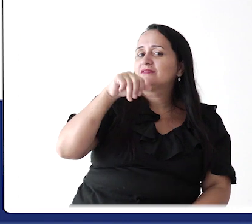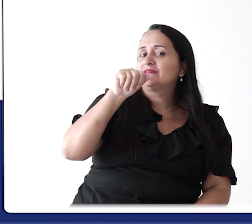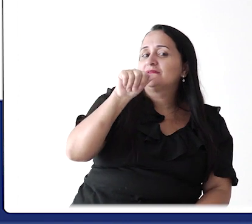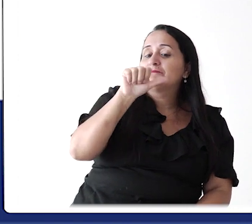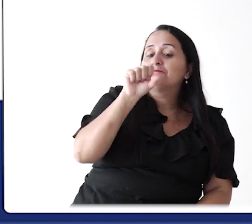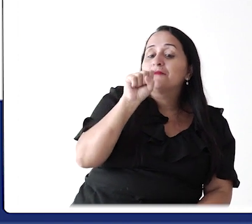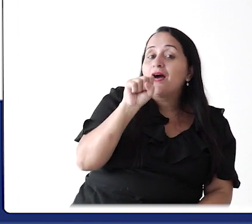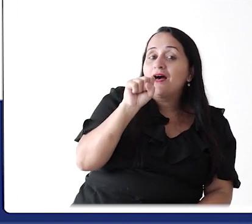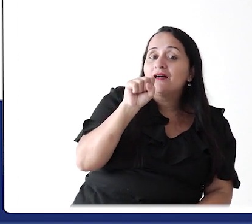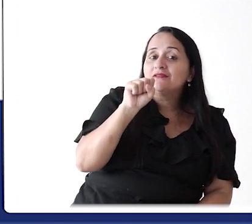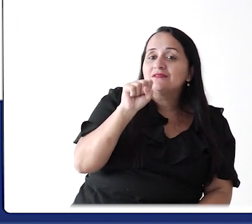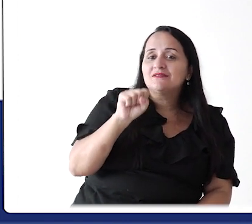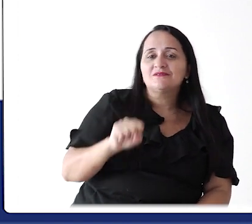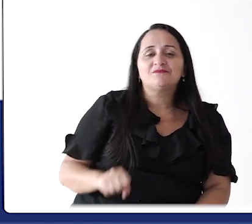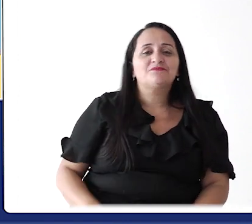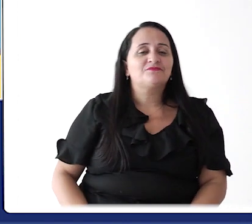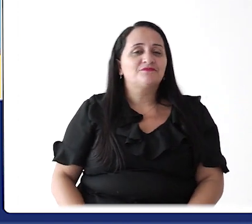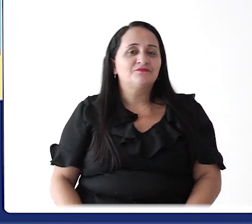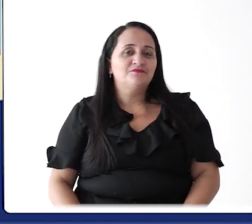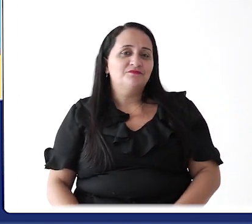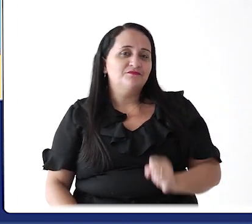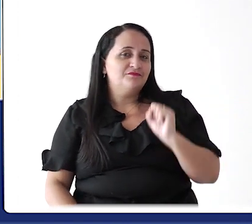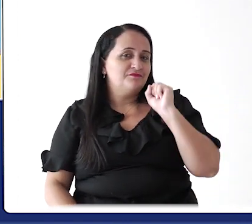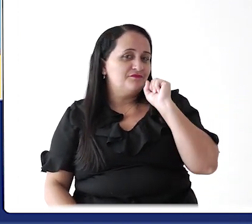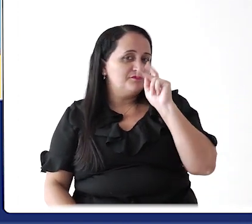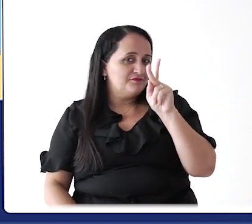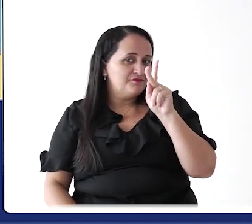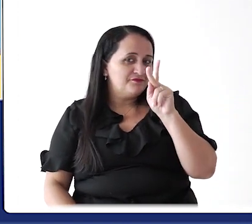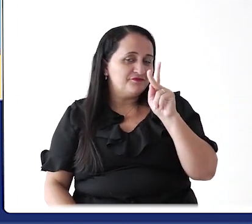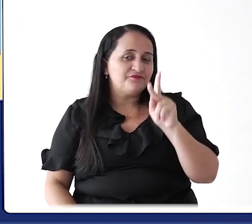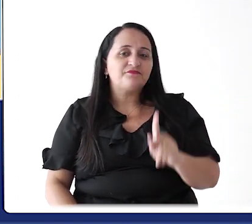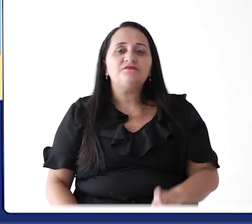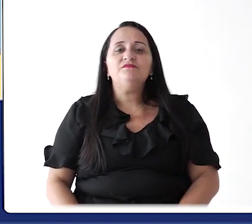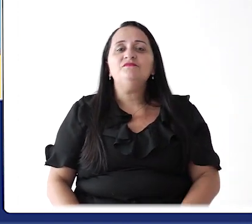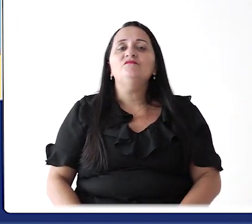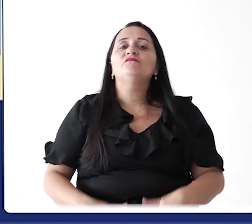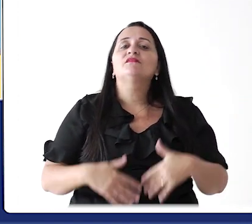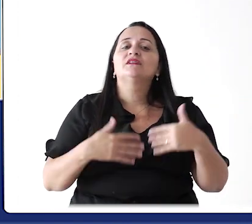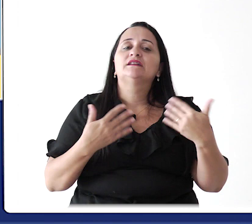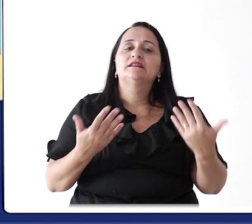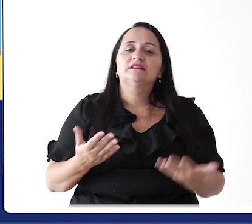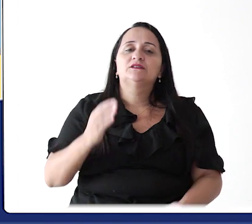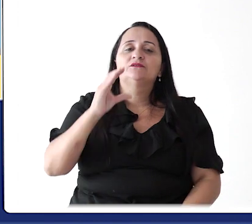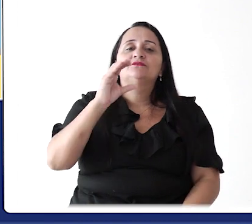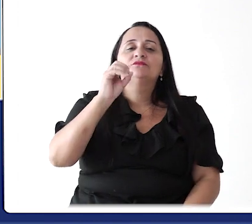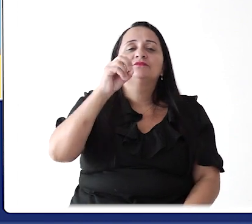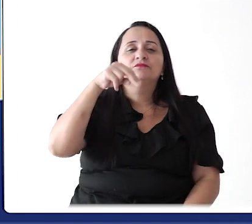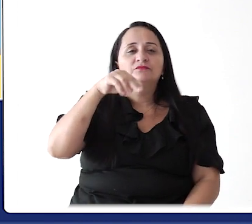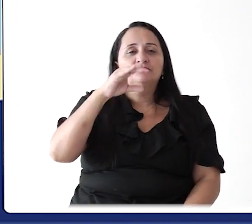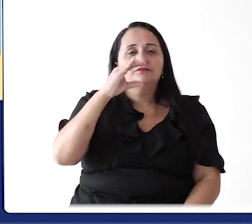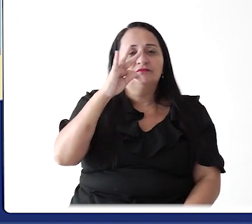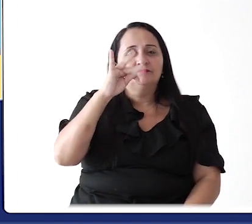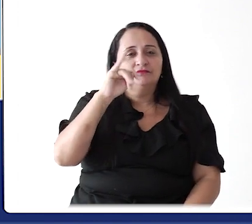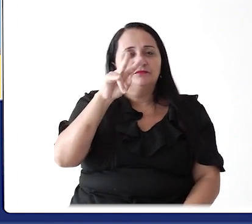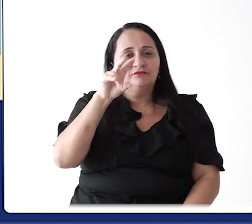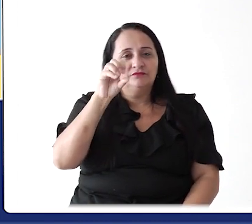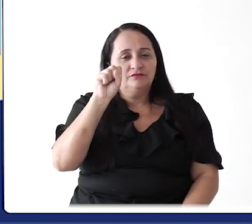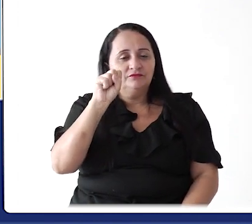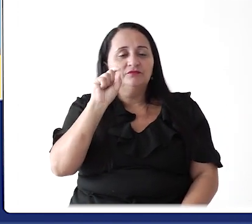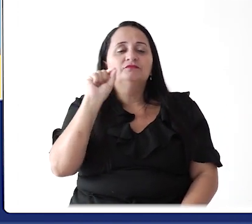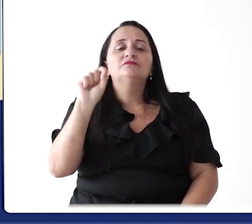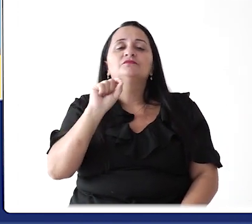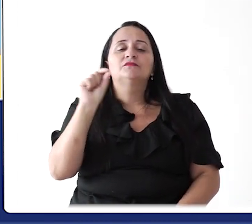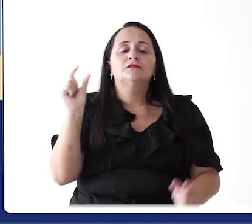não sei em que rua ele mora. Ok? Os conectivos estabelecem